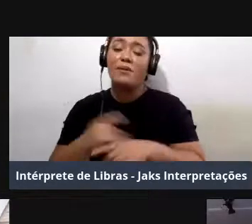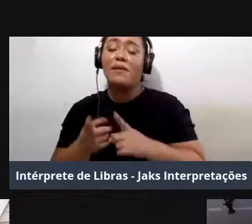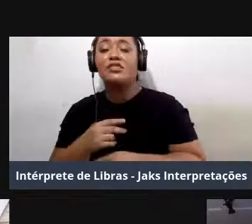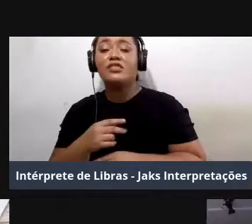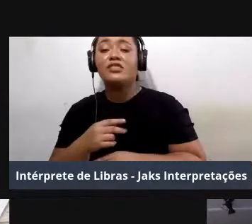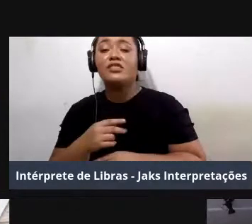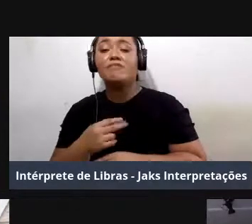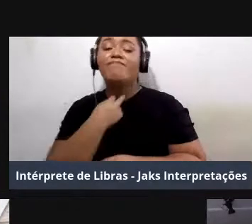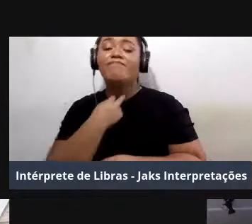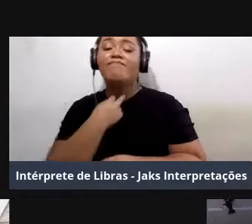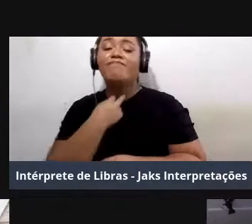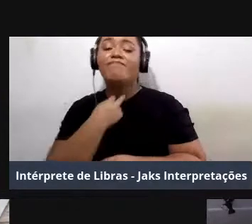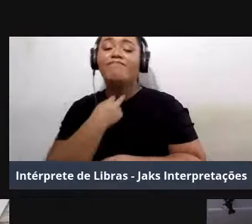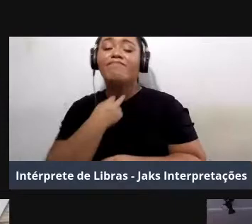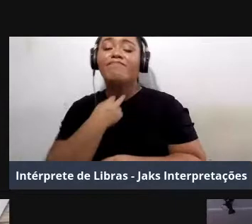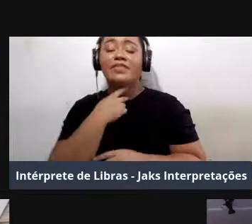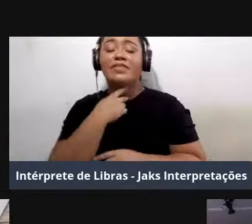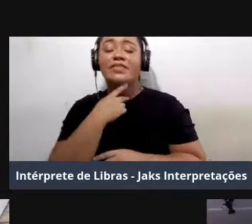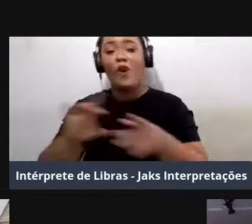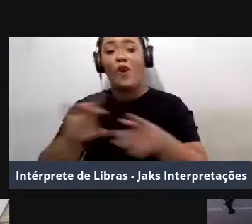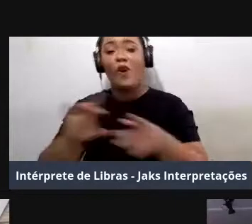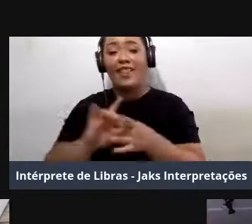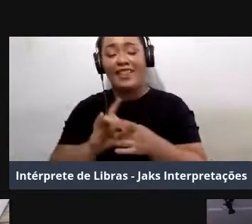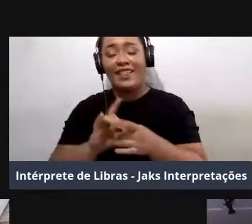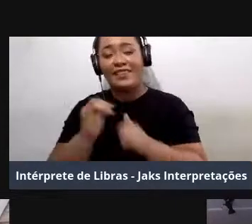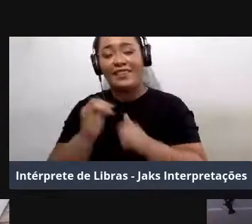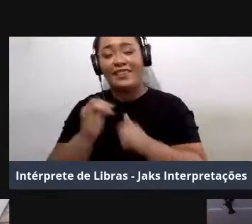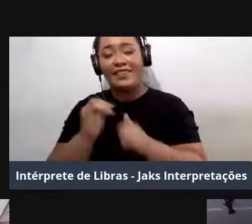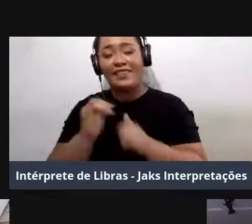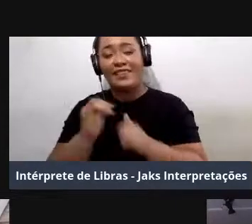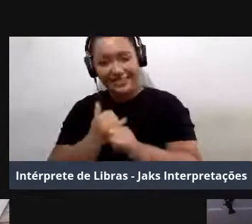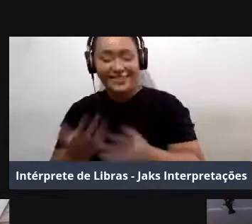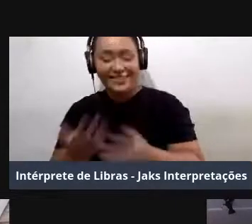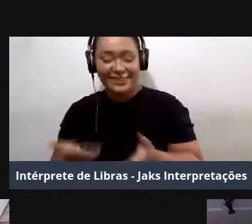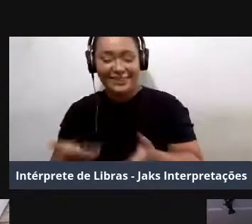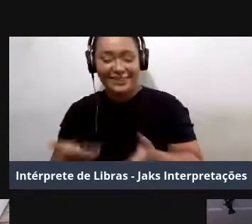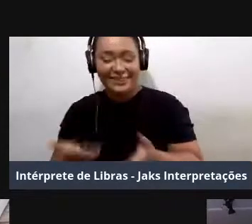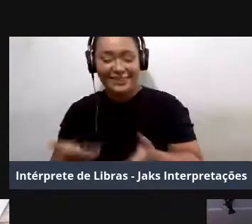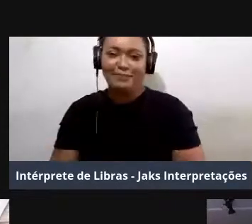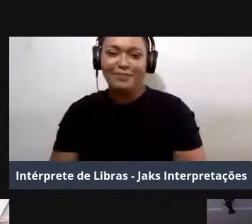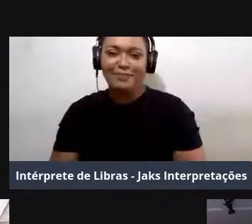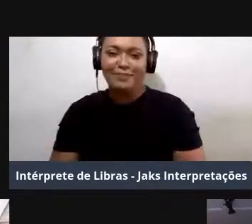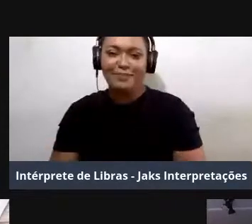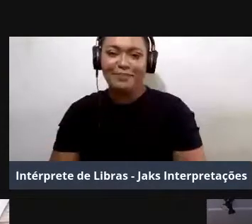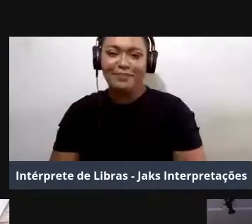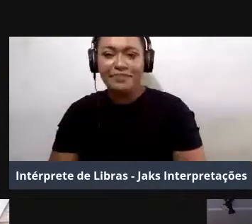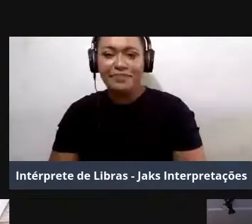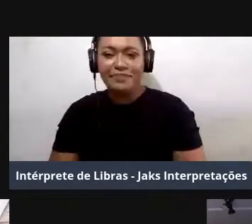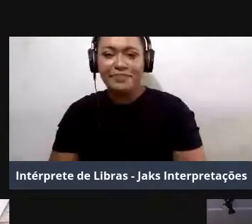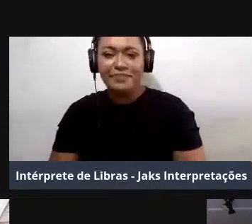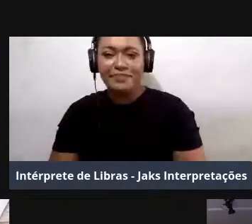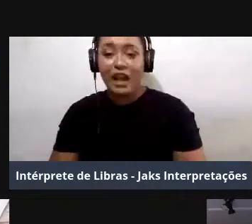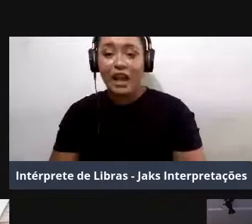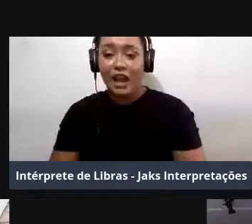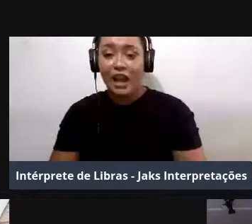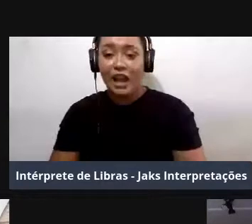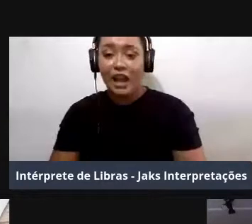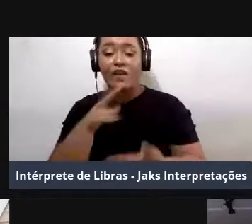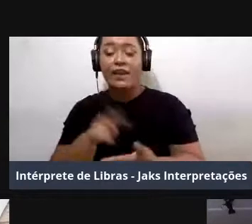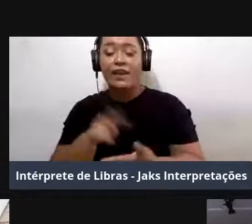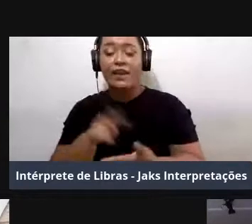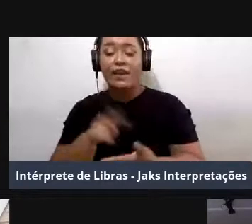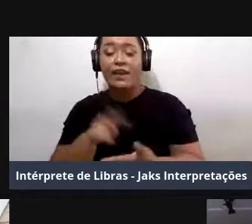completamente, né? E aí é isso, eu vou ler a ficha técnica padrão, porque como esse programa vai ficar